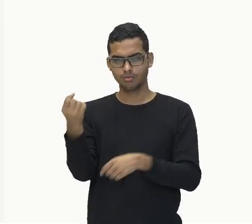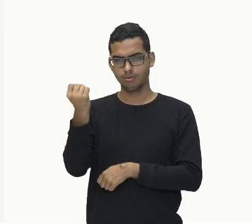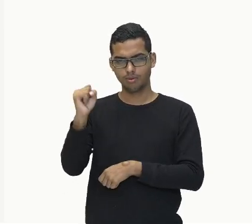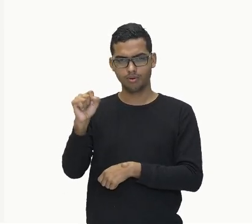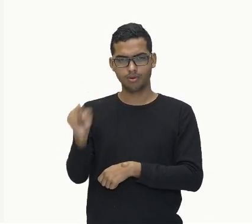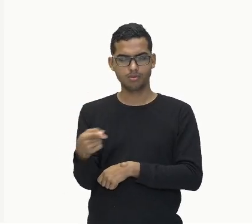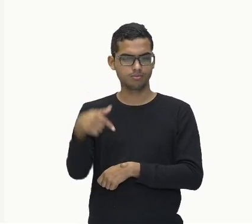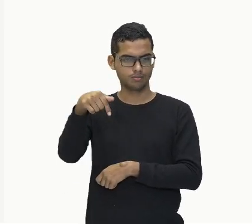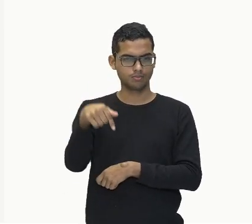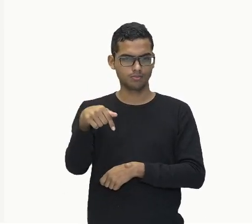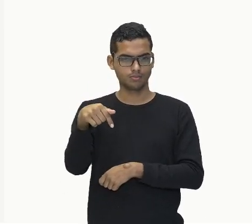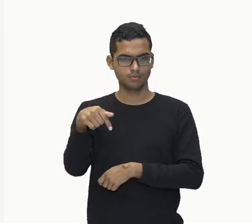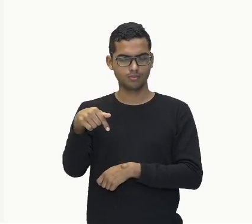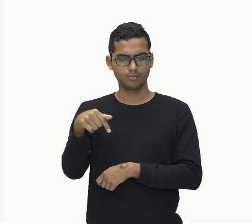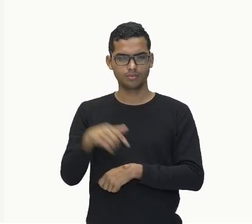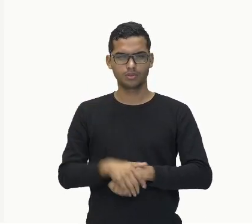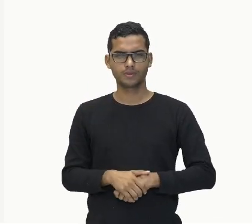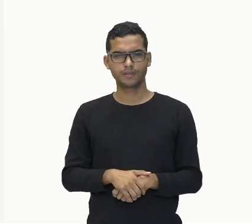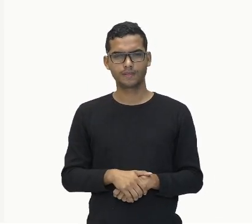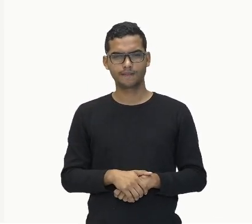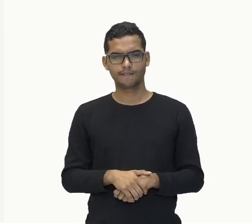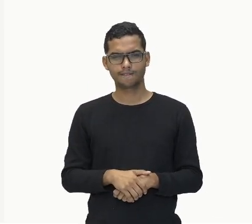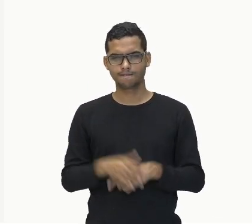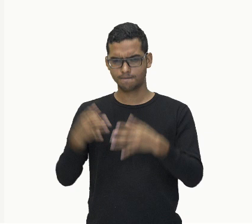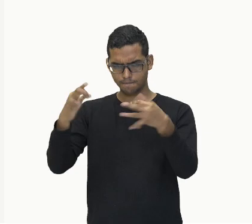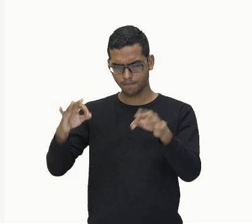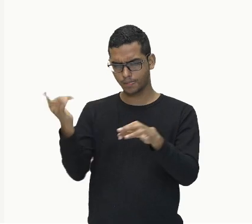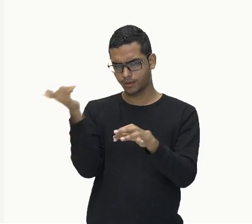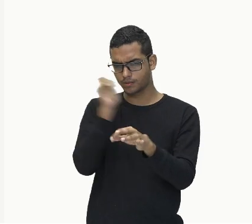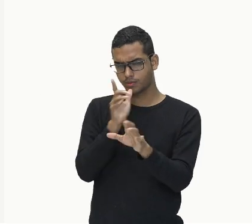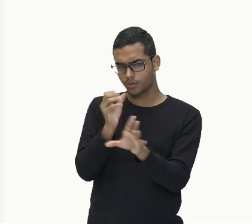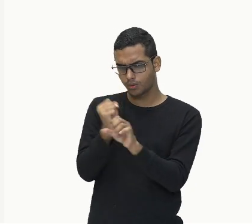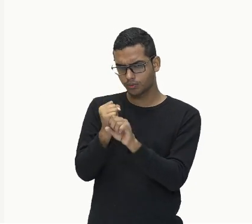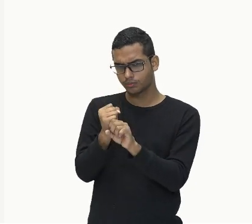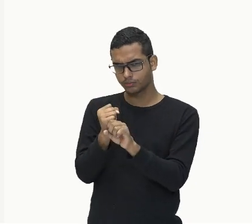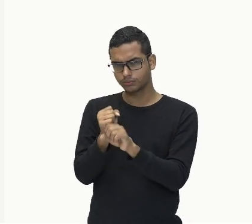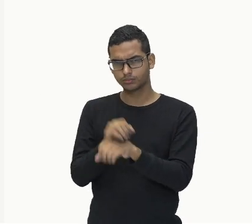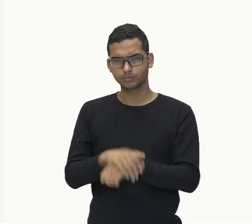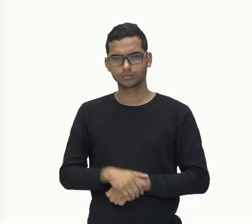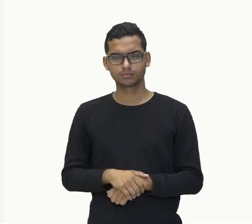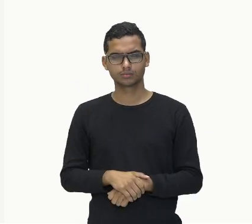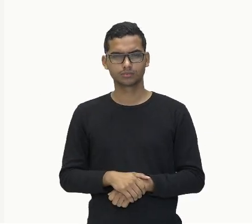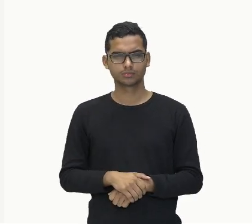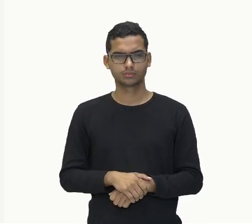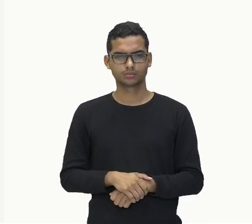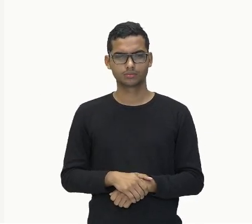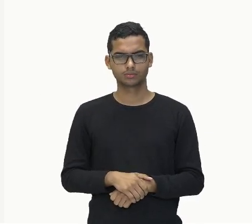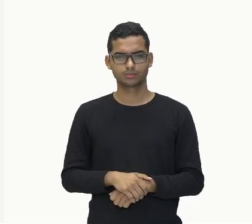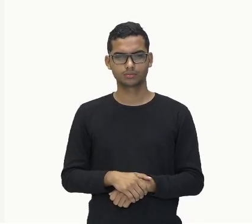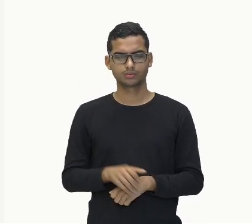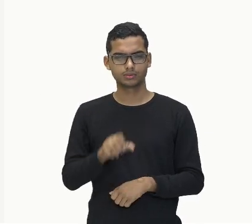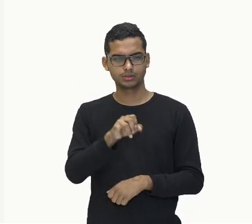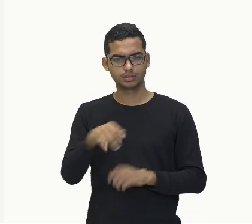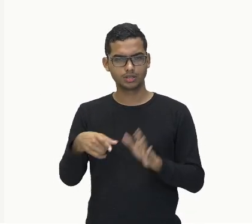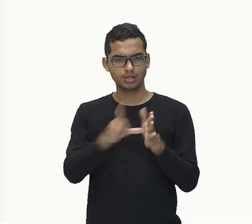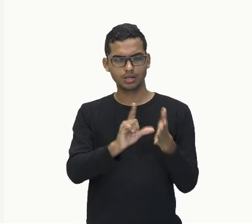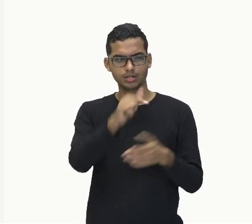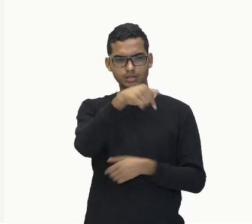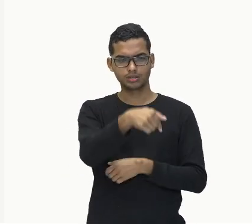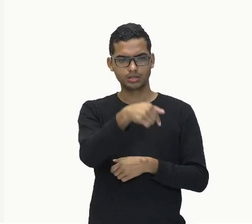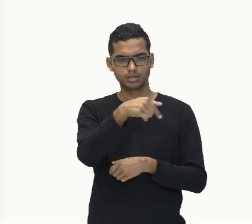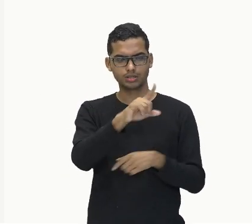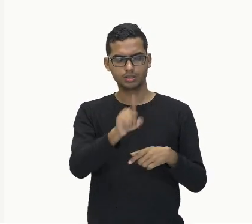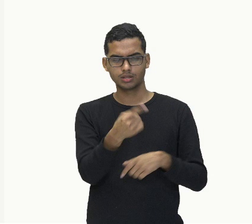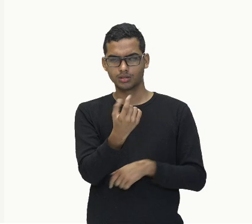o 7. Mas será que essa combinação aqui vai contar? Ó, essa combinação já consta aqui. Já temos o 7 com o